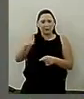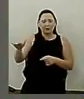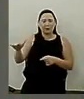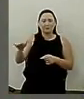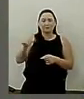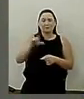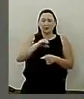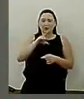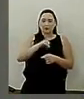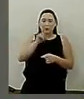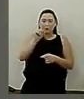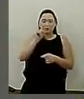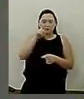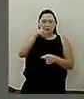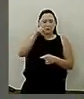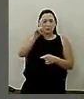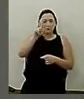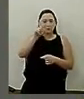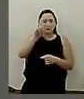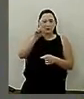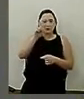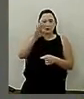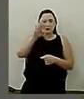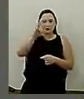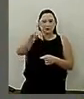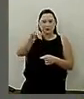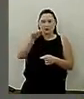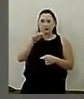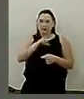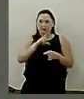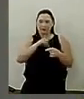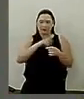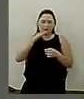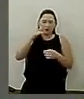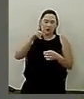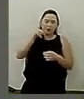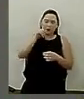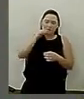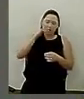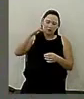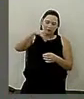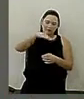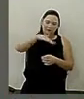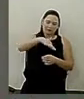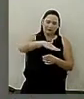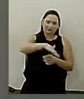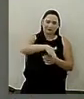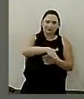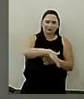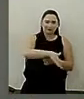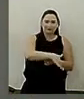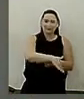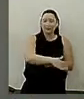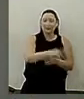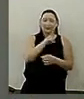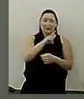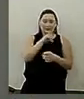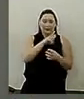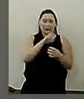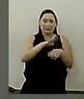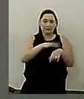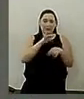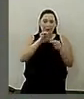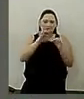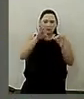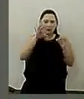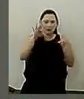que desce ali na Palestina, a depressão que o Rio Jordão corre dentro dela, e que ela vai indo cada vez